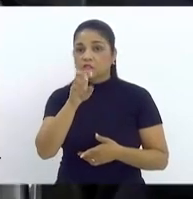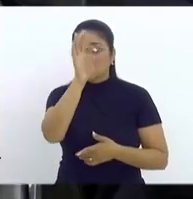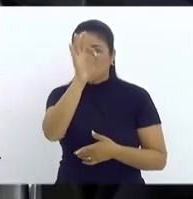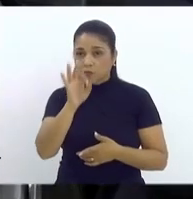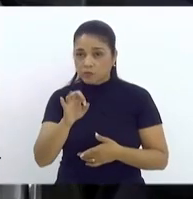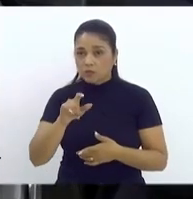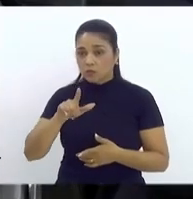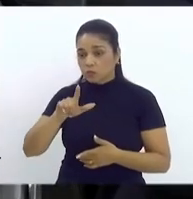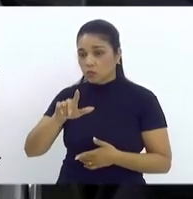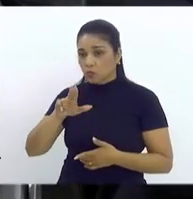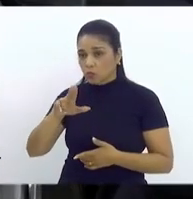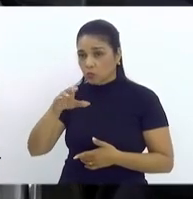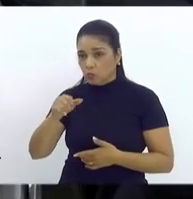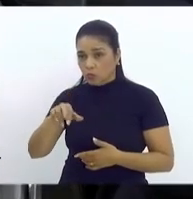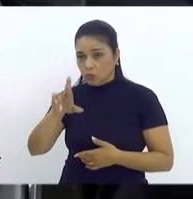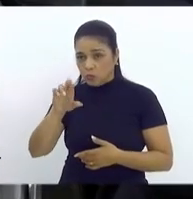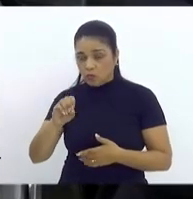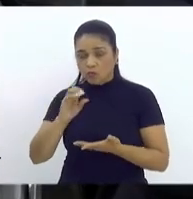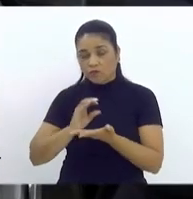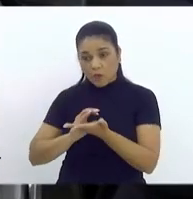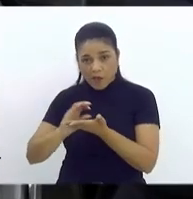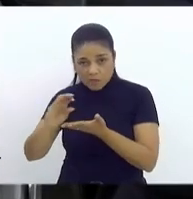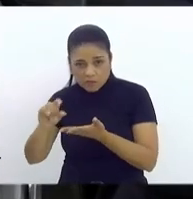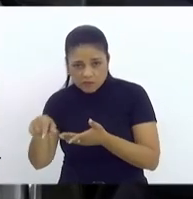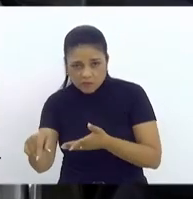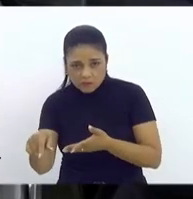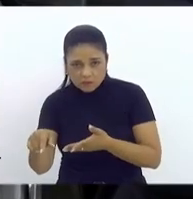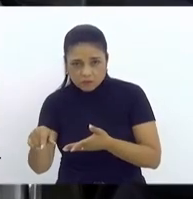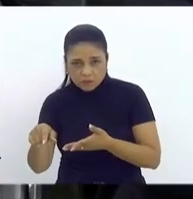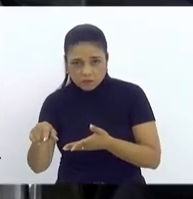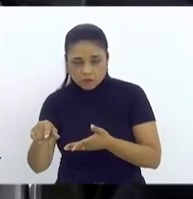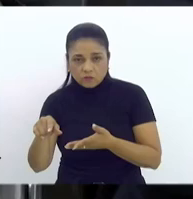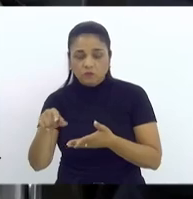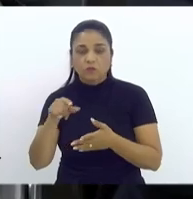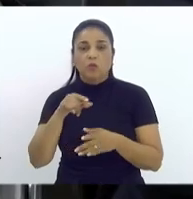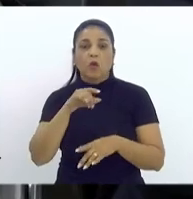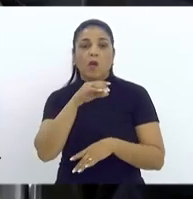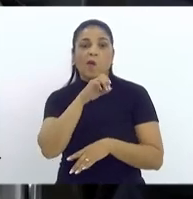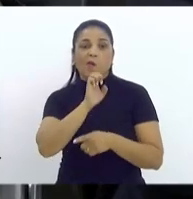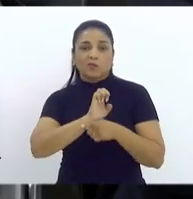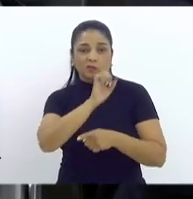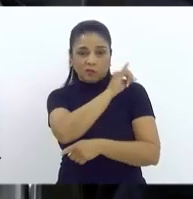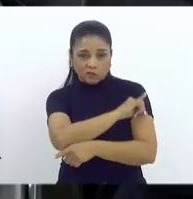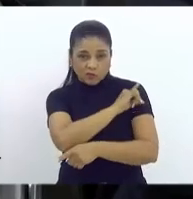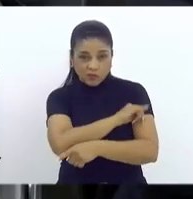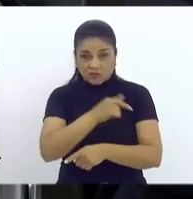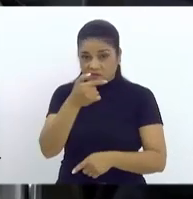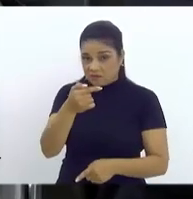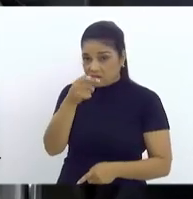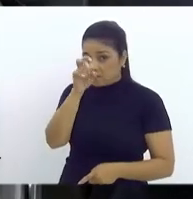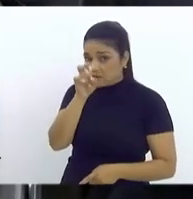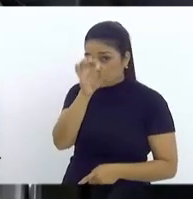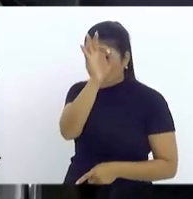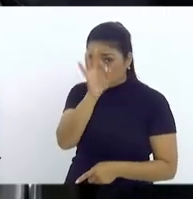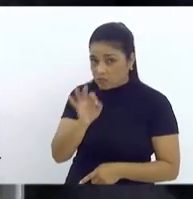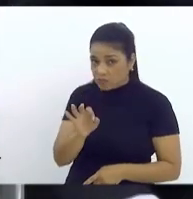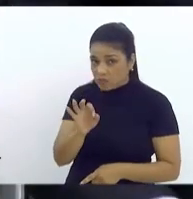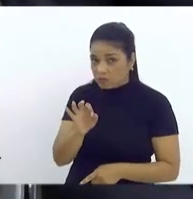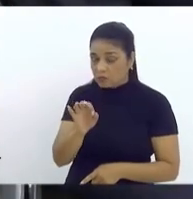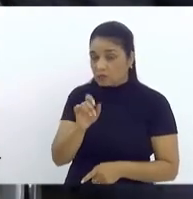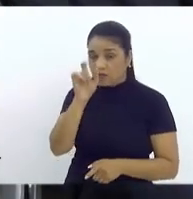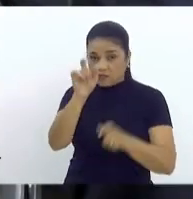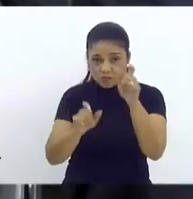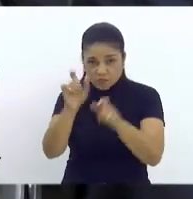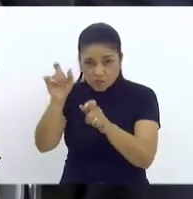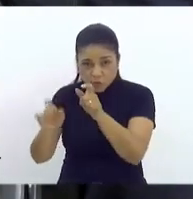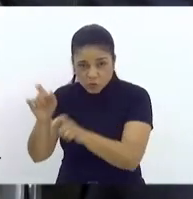lucro foi repassado ao Rio de Janeiro, enquanto 75% foram aos acionistas